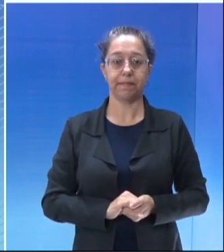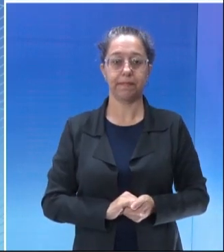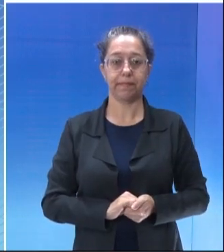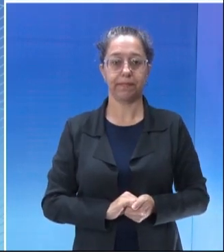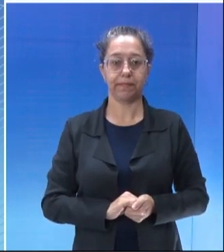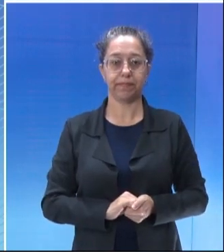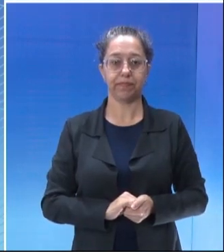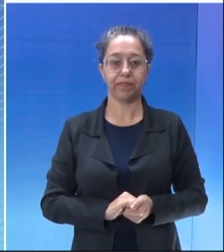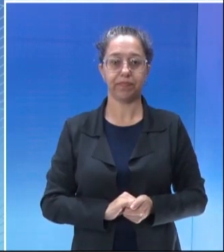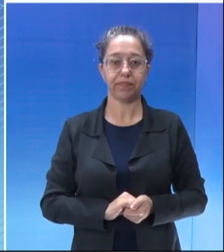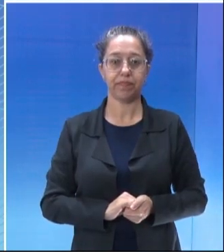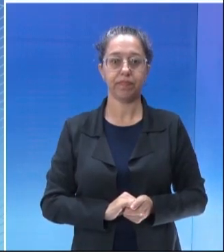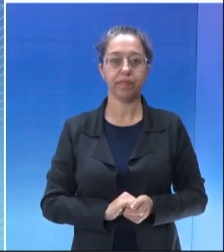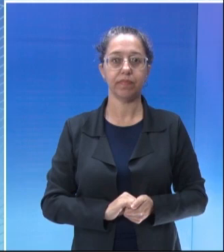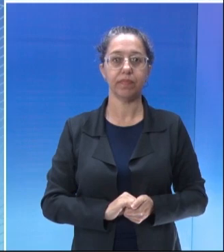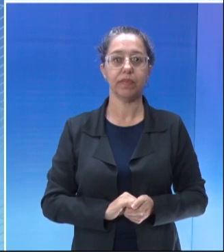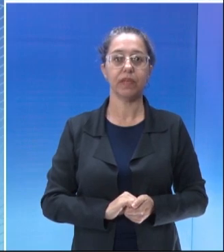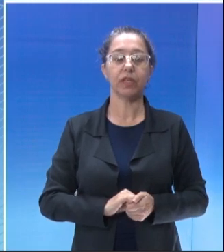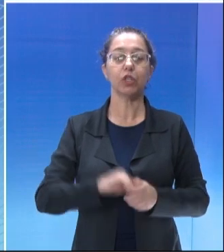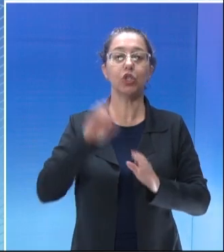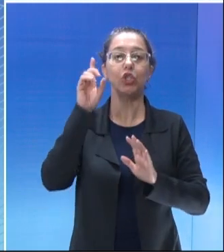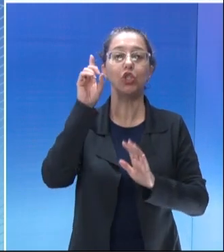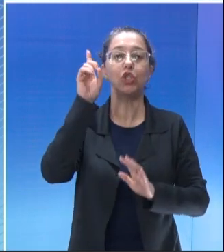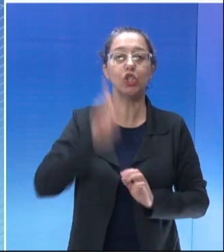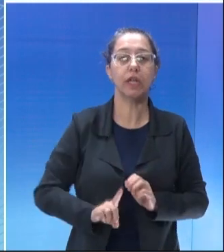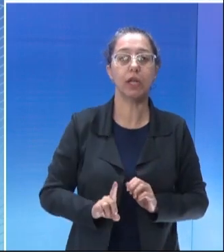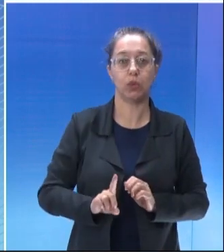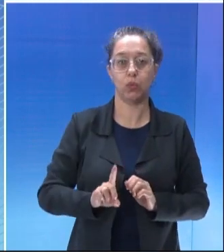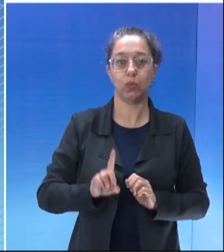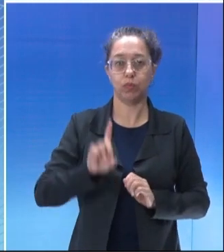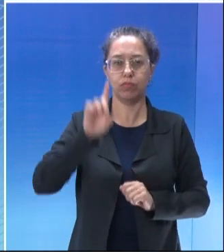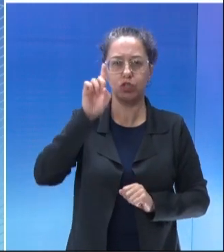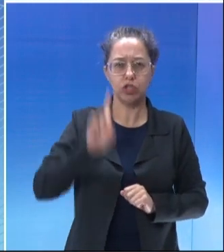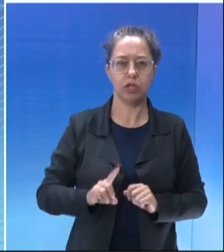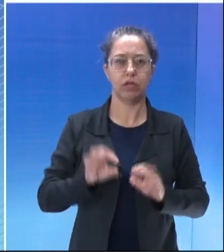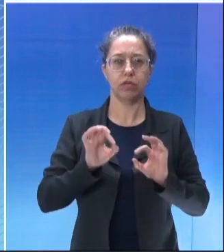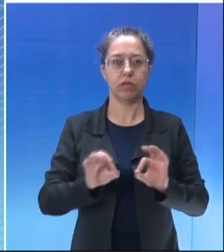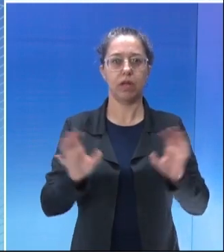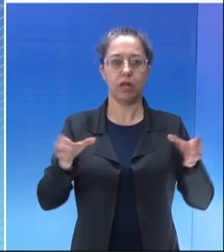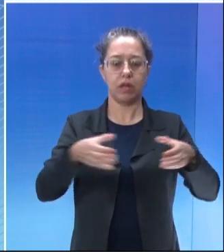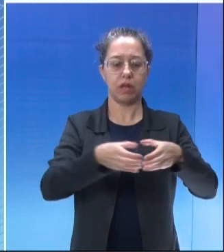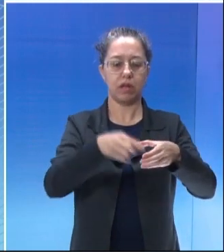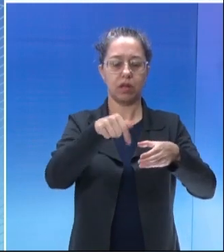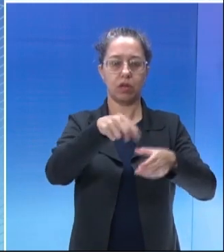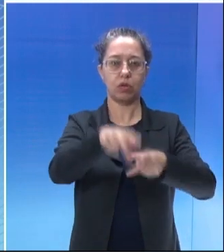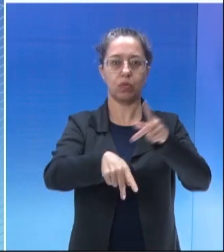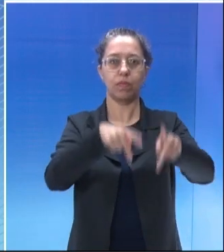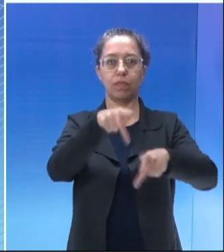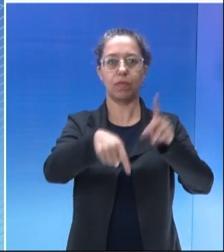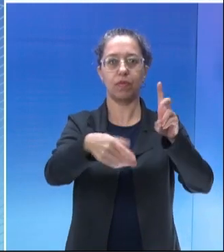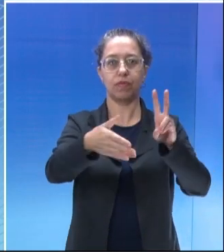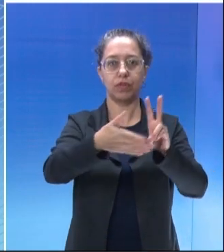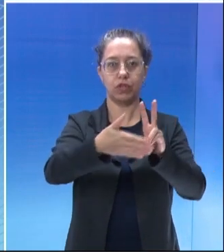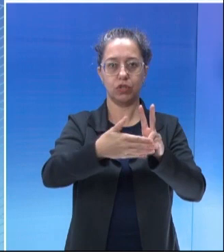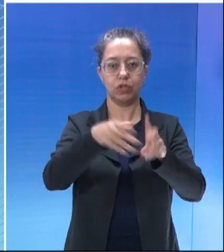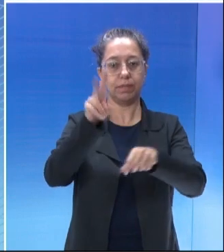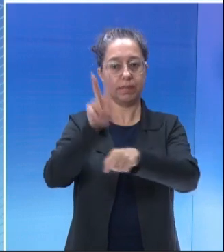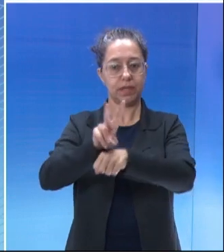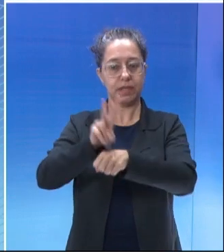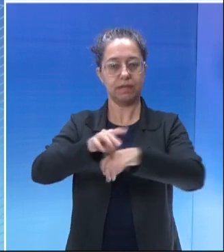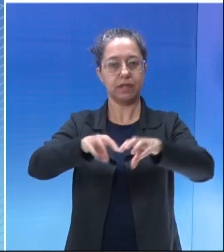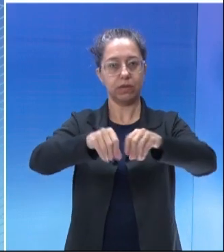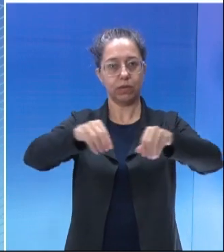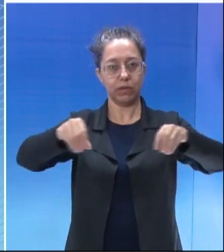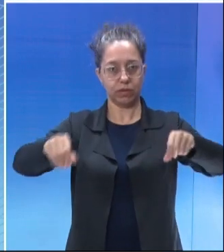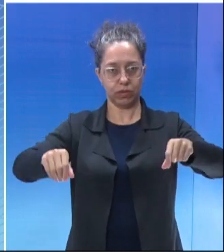Vejamos, fala de quê? De direito dos povos indígenas, direito à preservação da sua terra, do seu território. Para